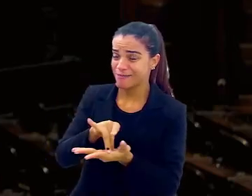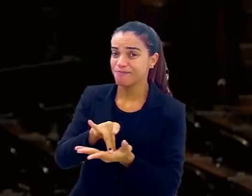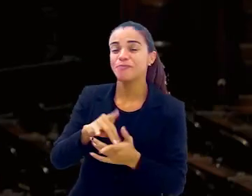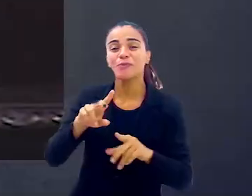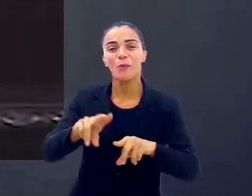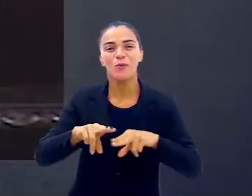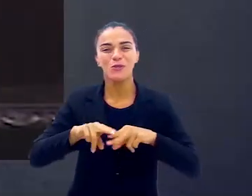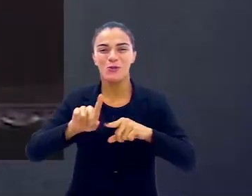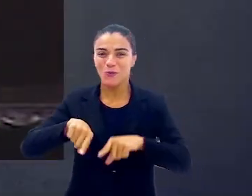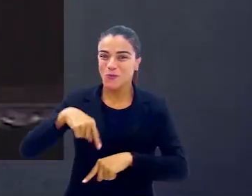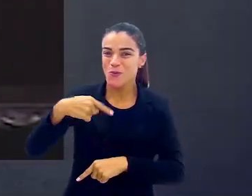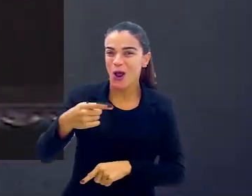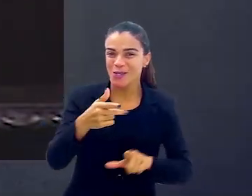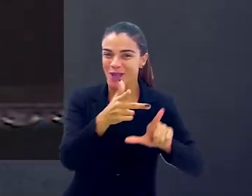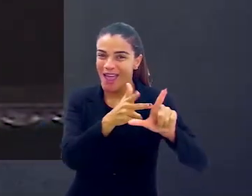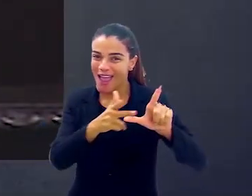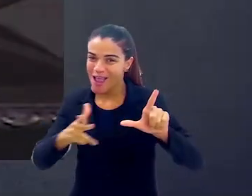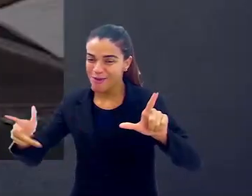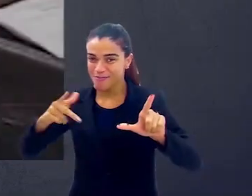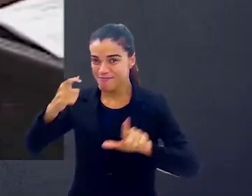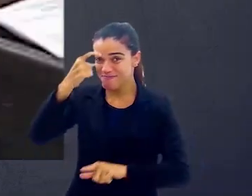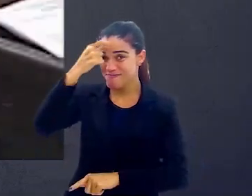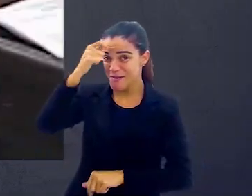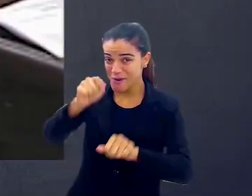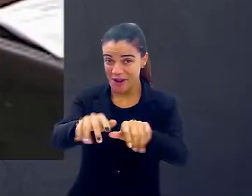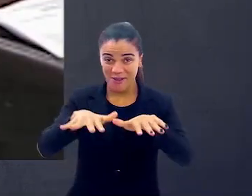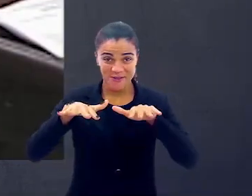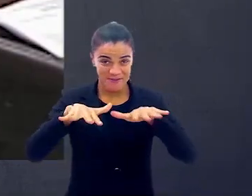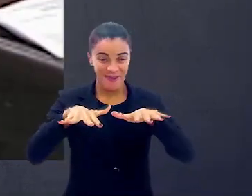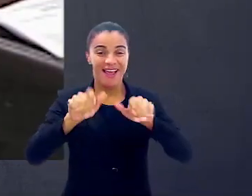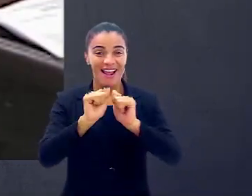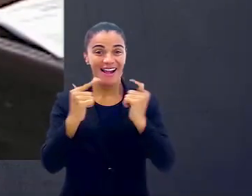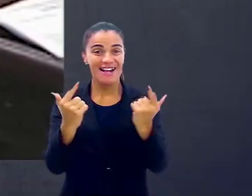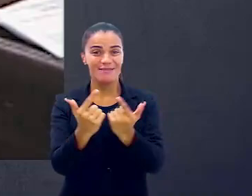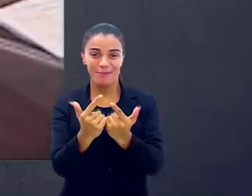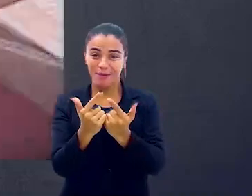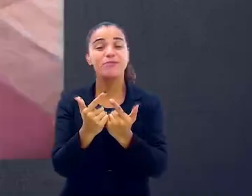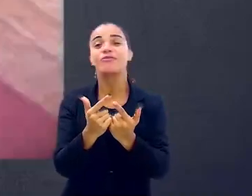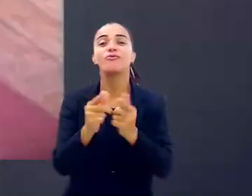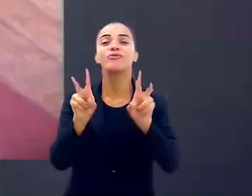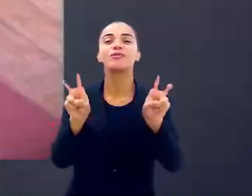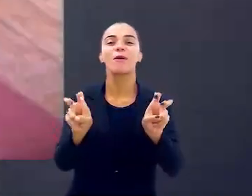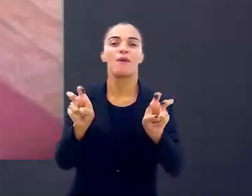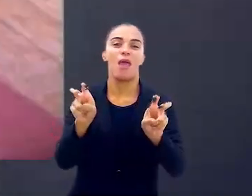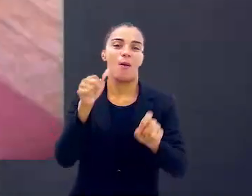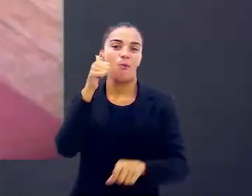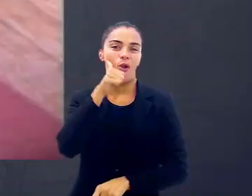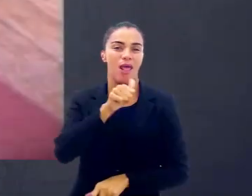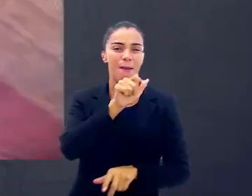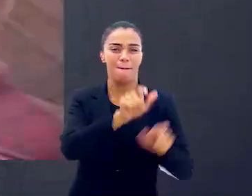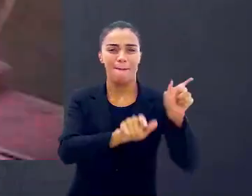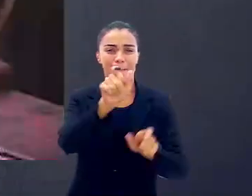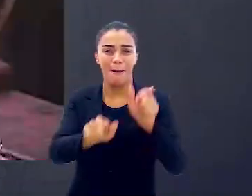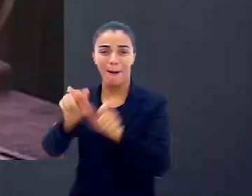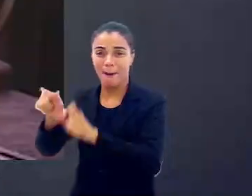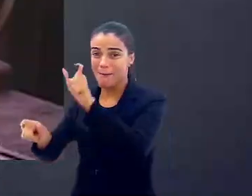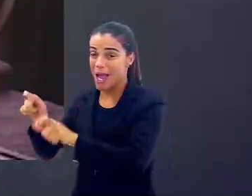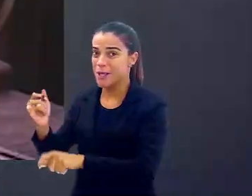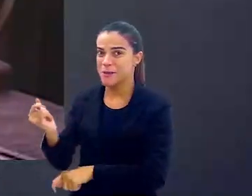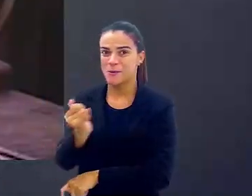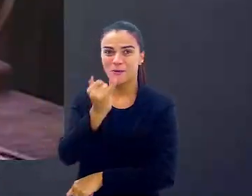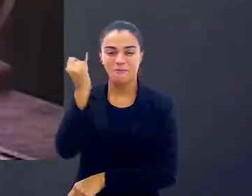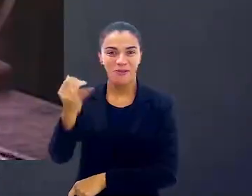grande verdade. Por isso, no próximo episódio do programa Memórias do Parlamento, o tema será em torno das mulheres que tiveram